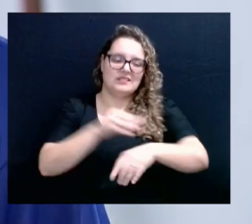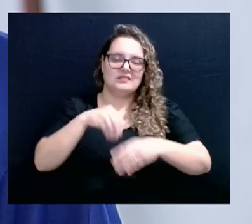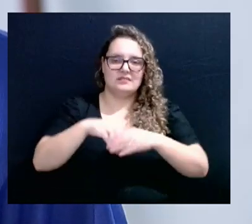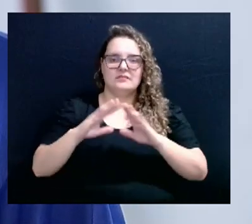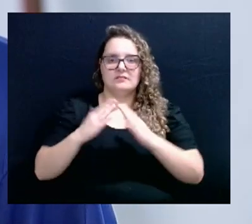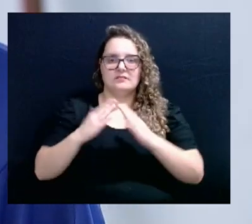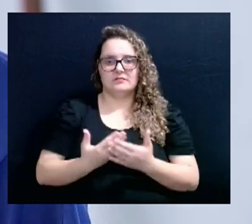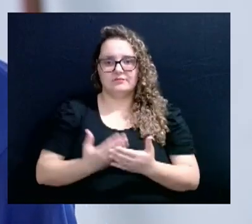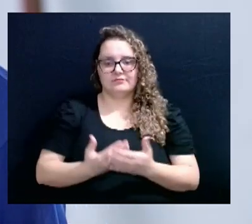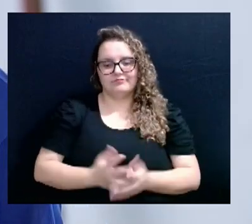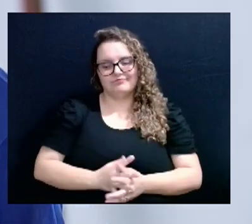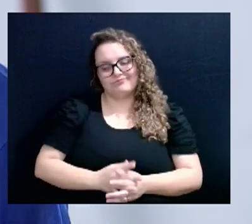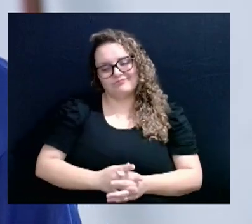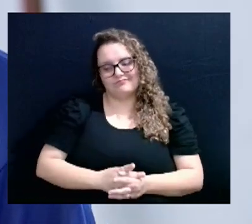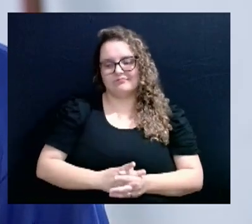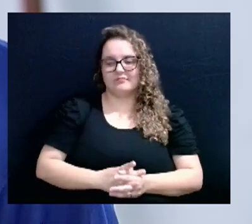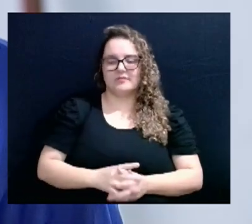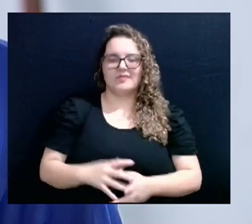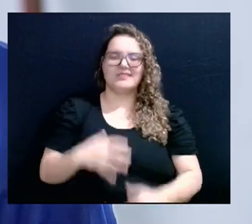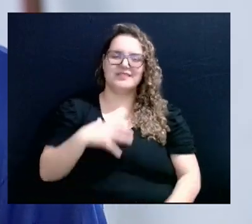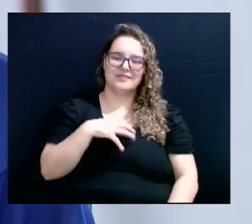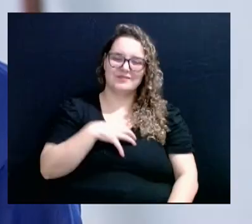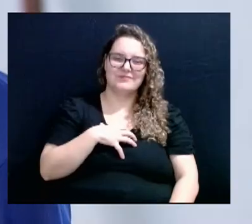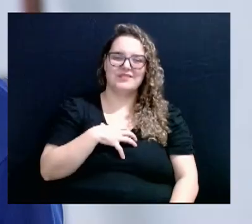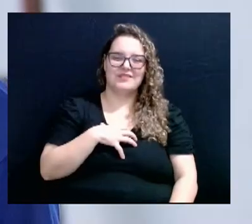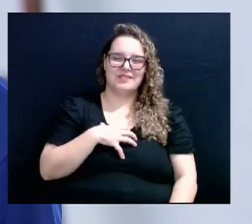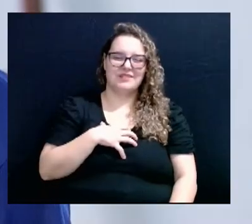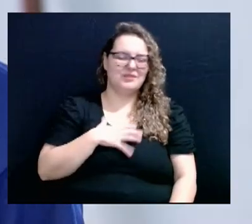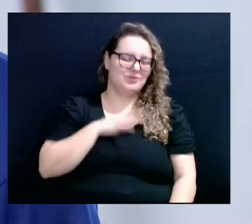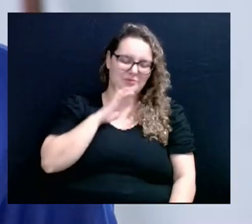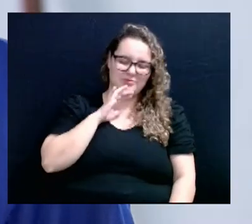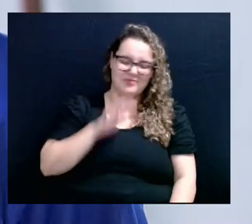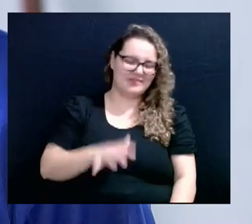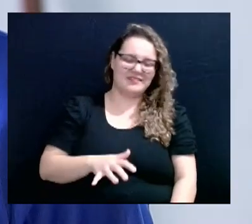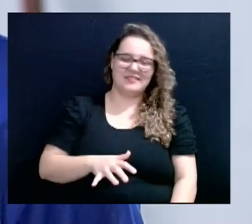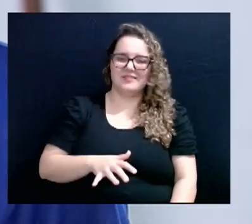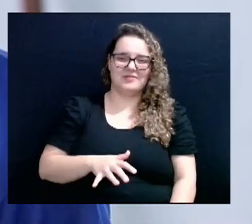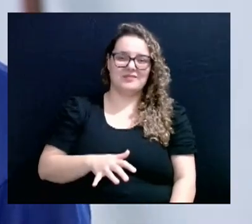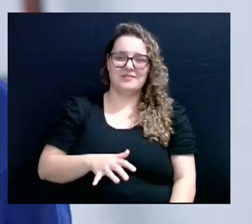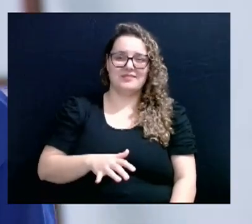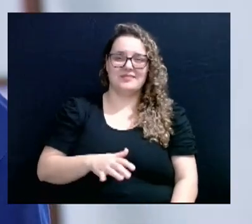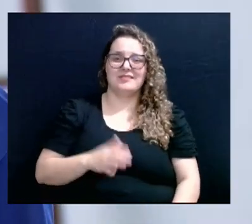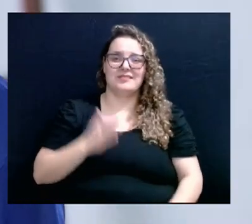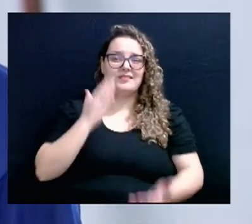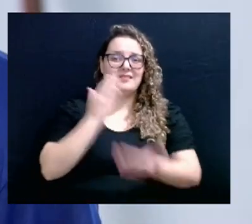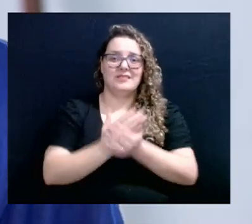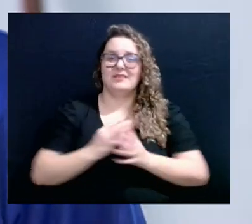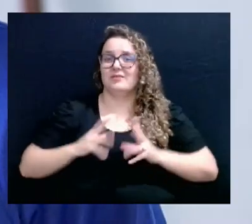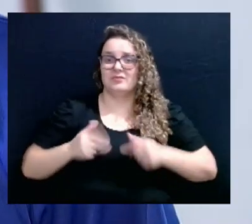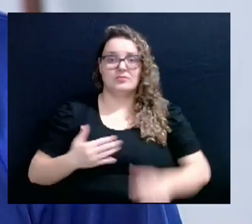E, isso foi muito desagradável que eu cheguei a parar com tudo na minha vida.